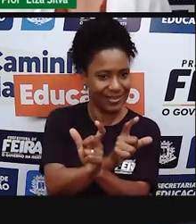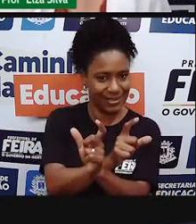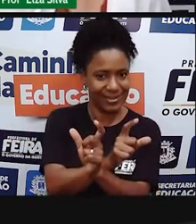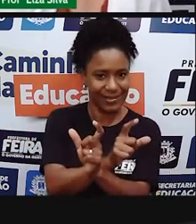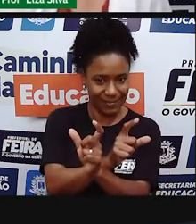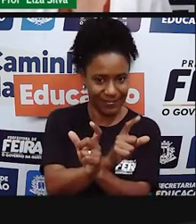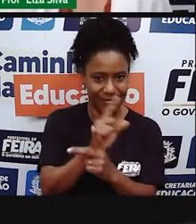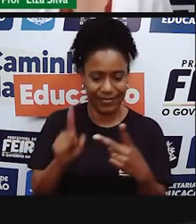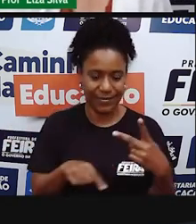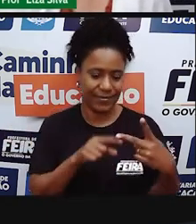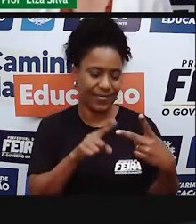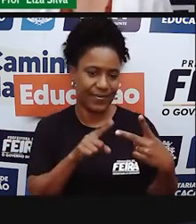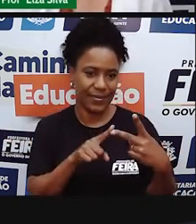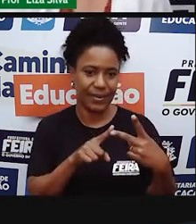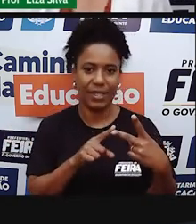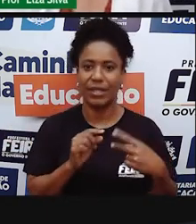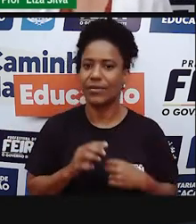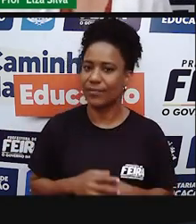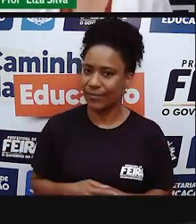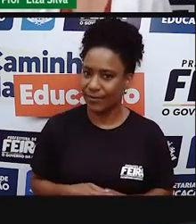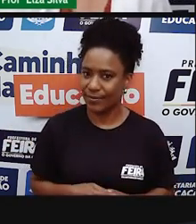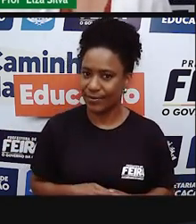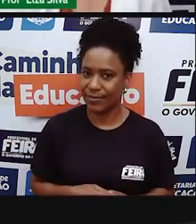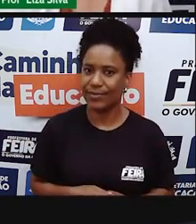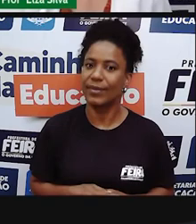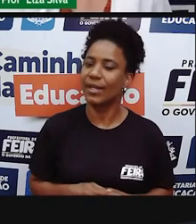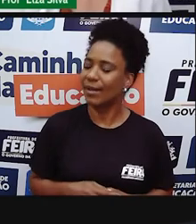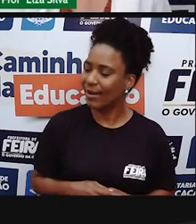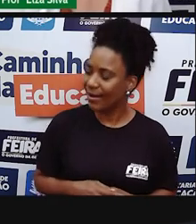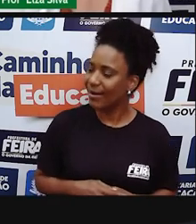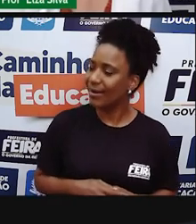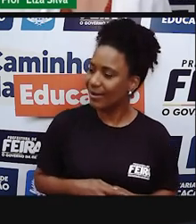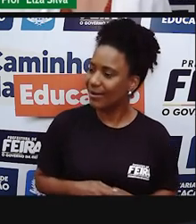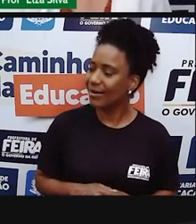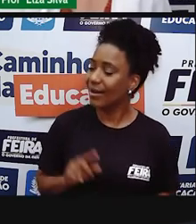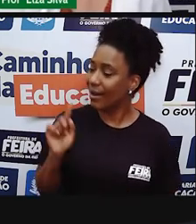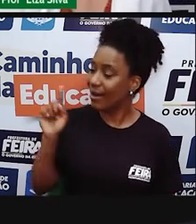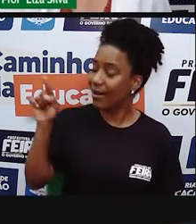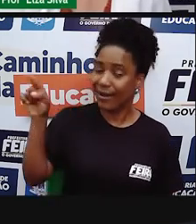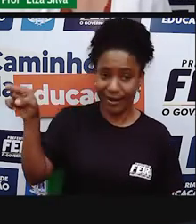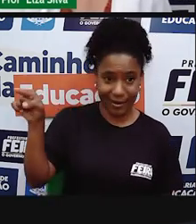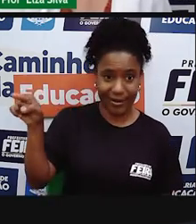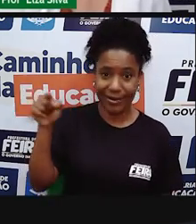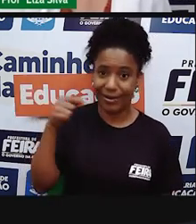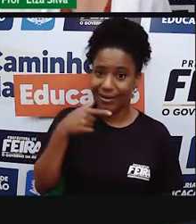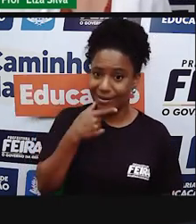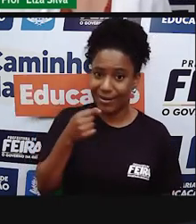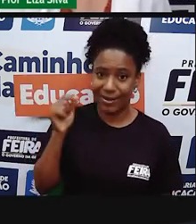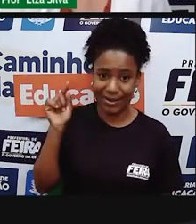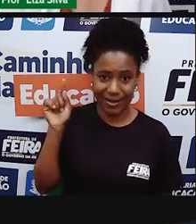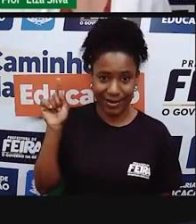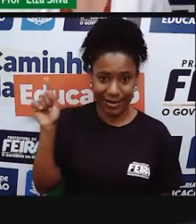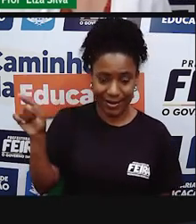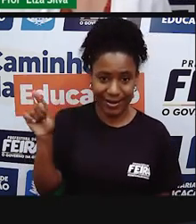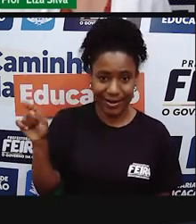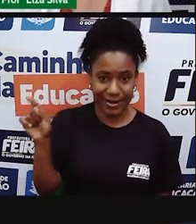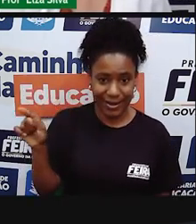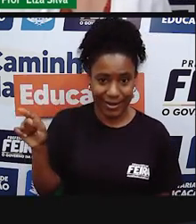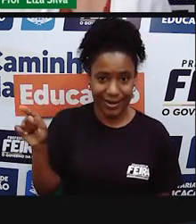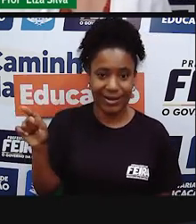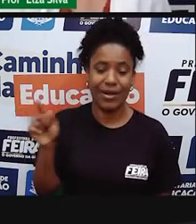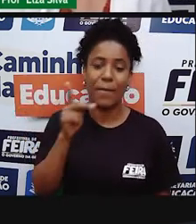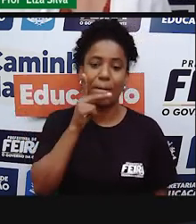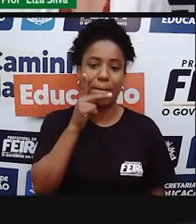Outro exemplo. He is Alex's father. Então, ele é, olha, o pai